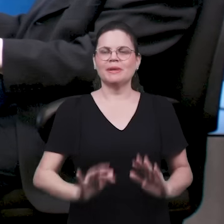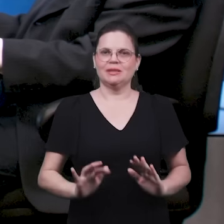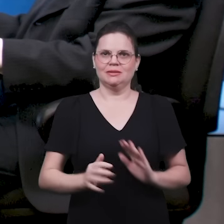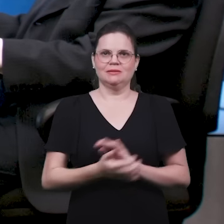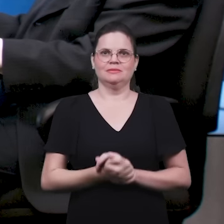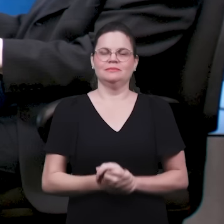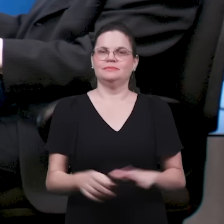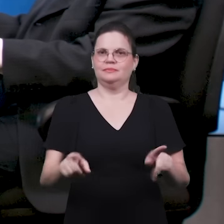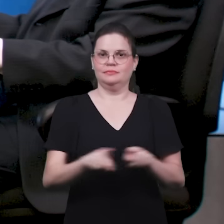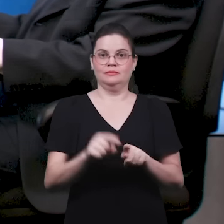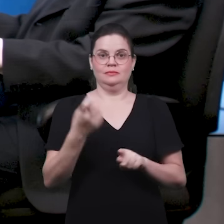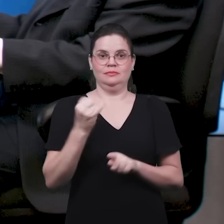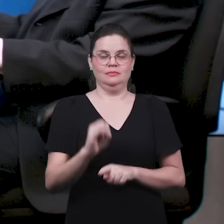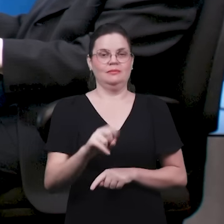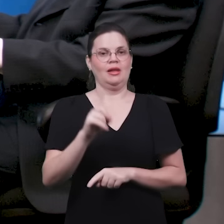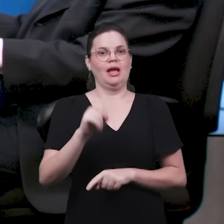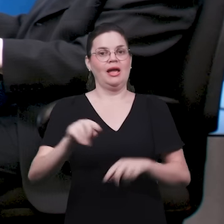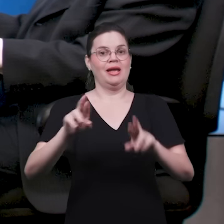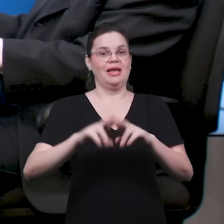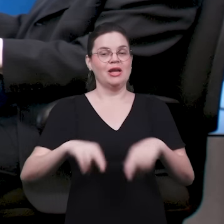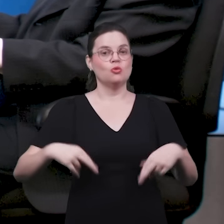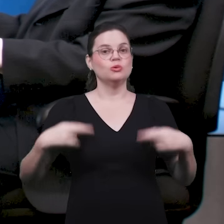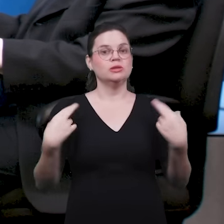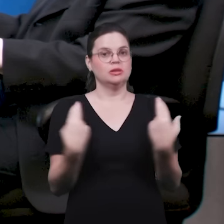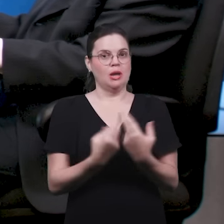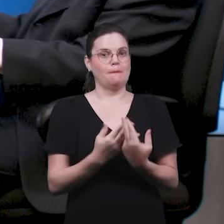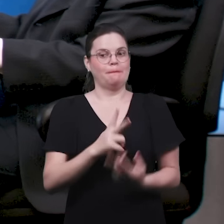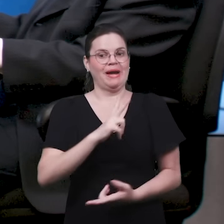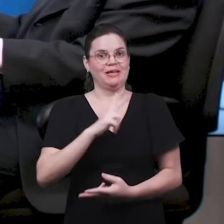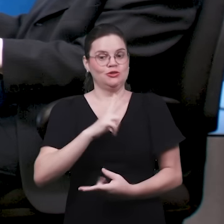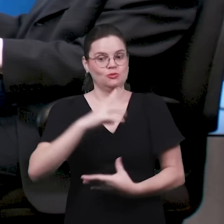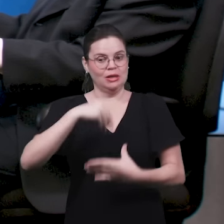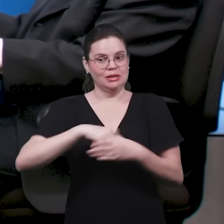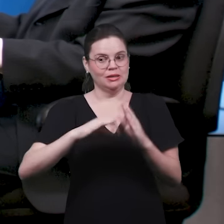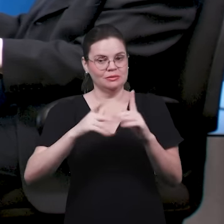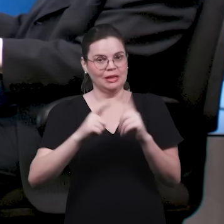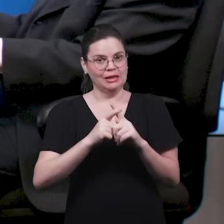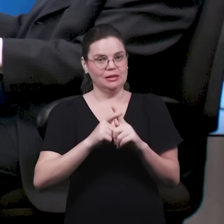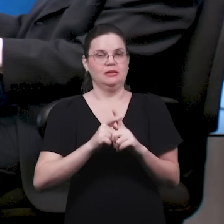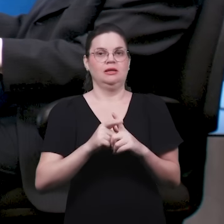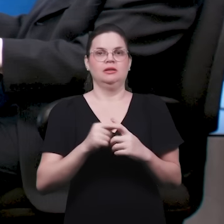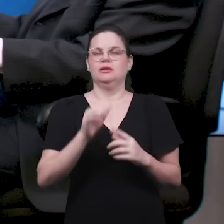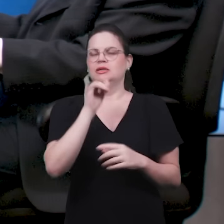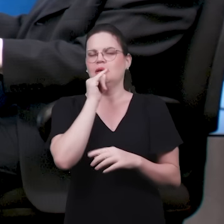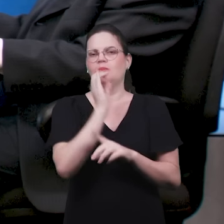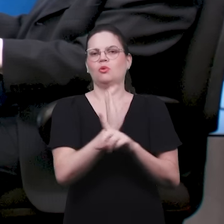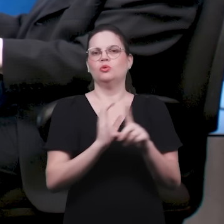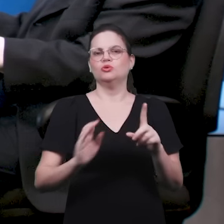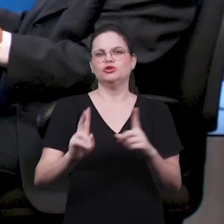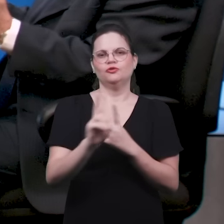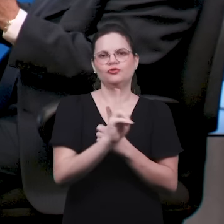que se tratar de uma reunião particular da igreja, ou uma vigília, né? Às